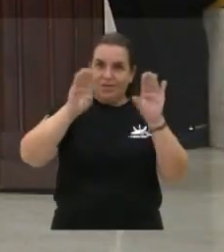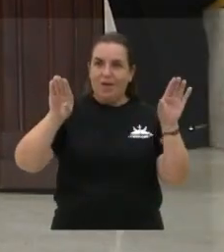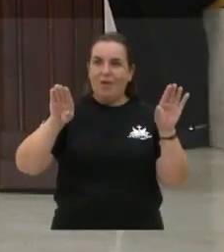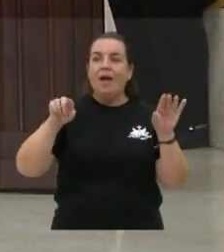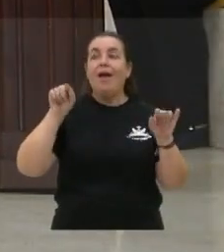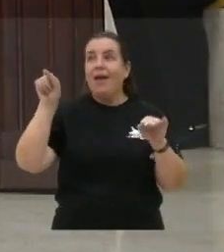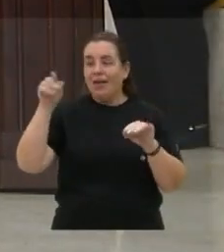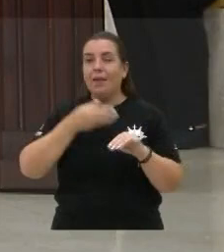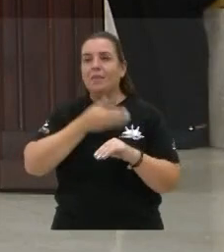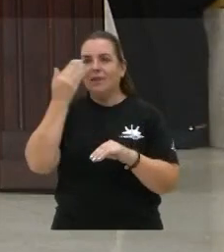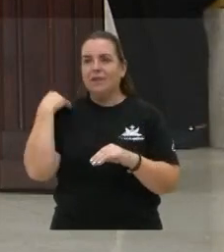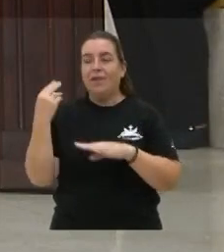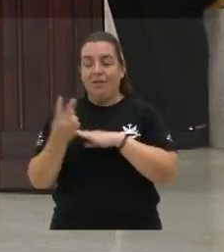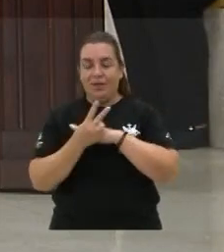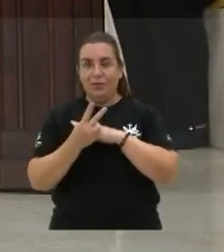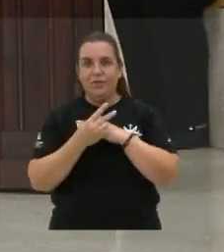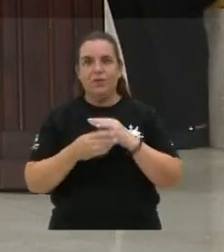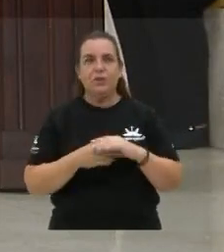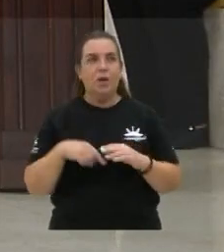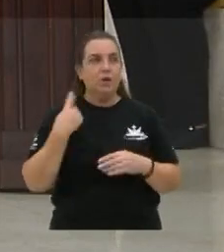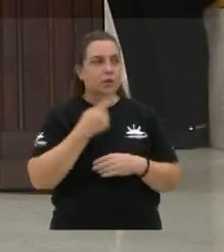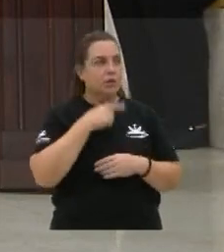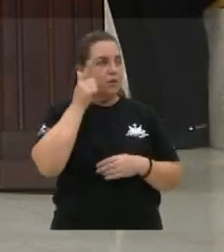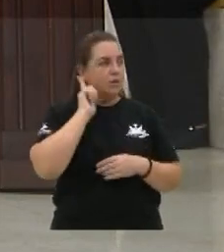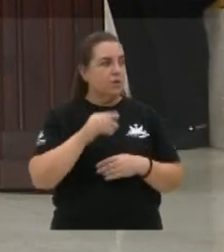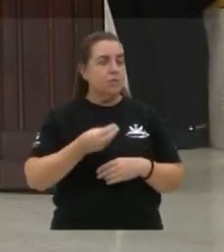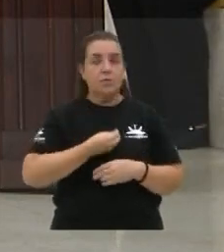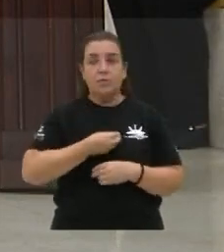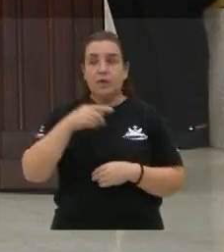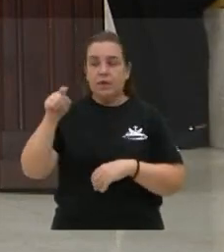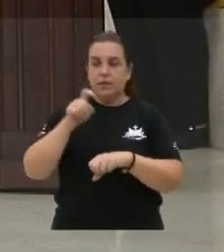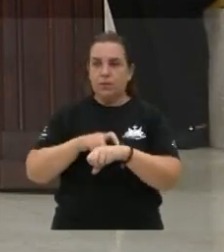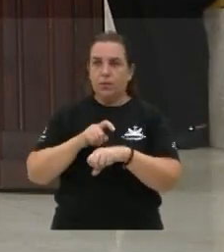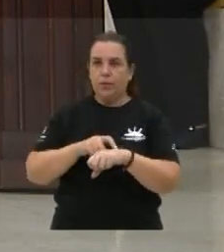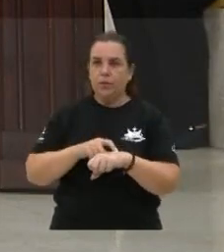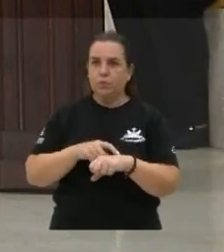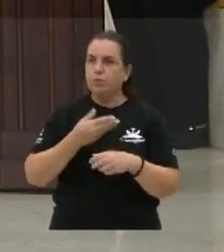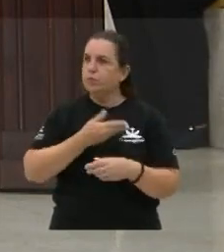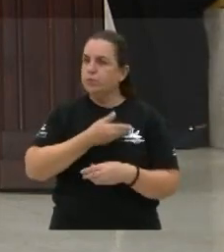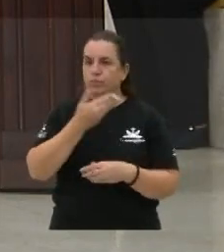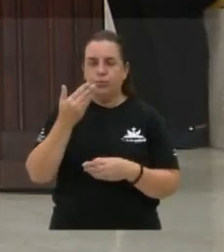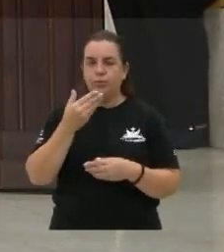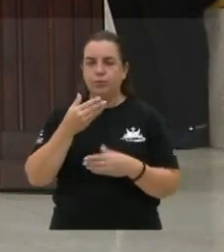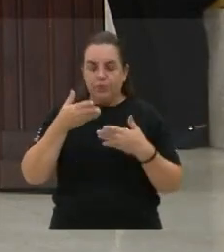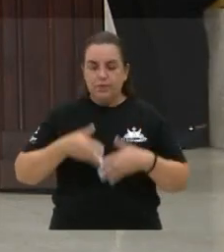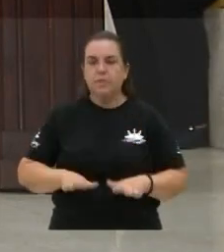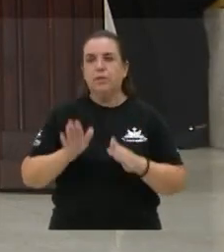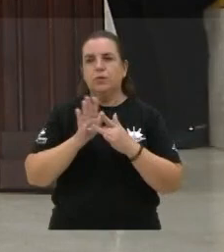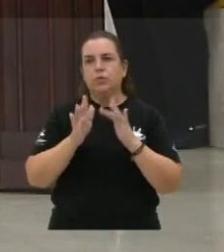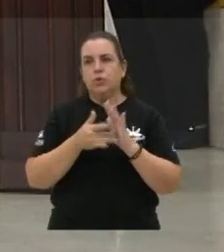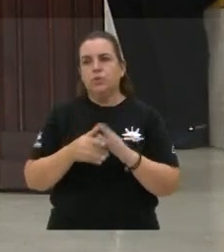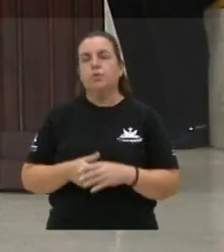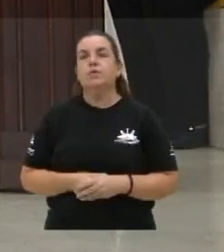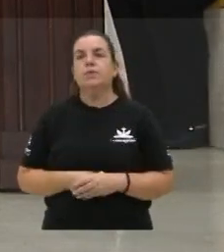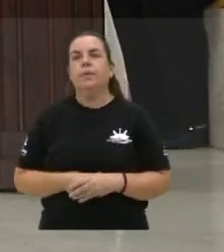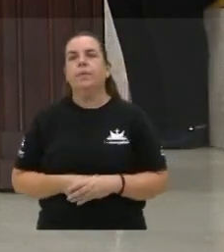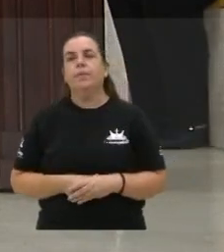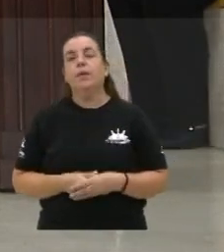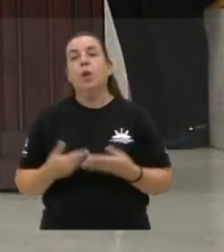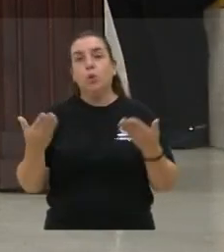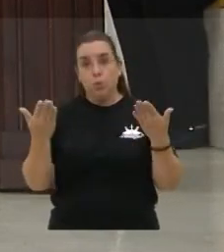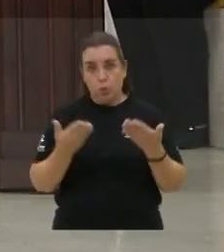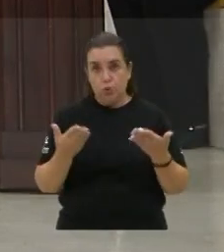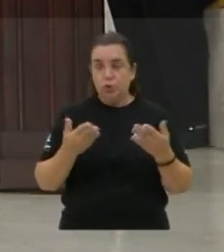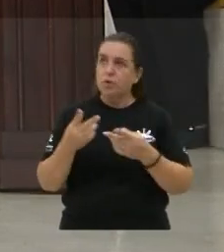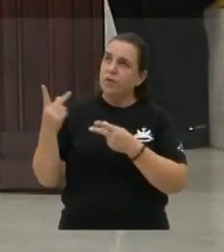Que nós possamos viver intensamente esse momento natalino. E hoje,